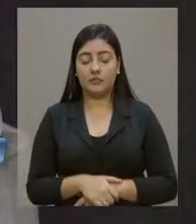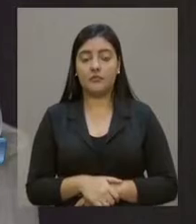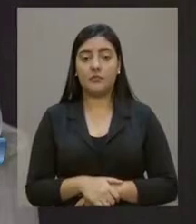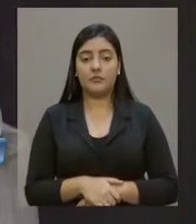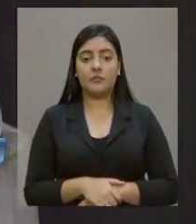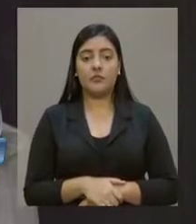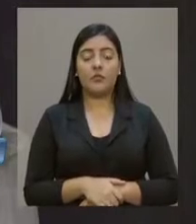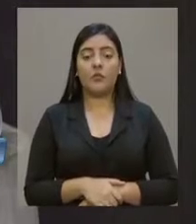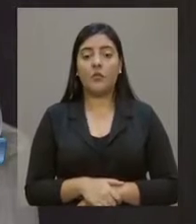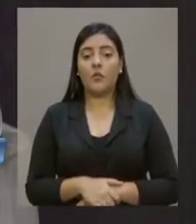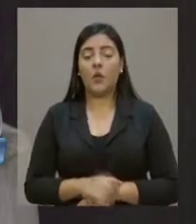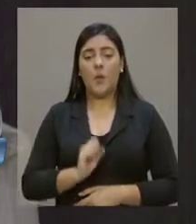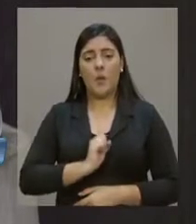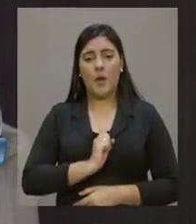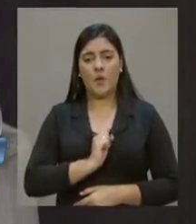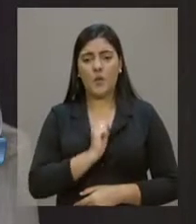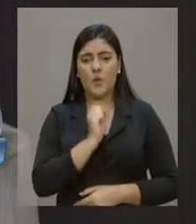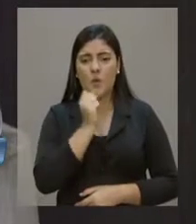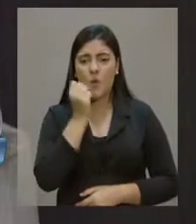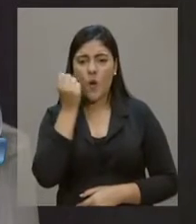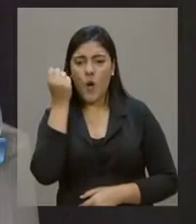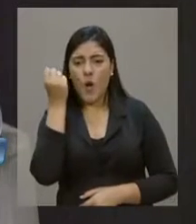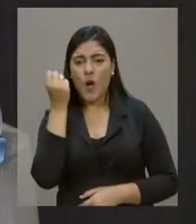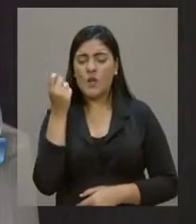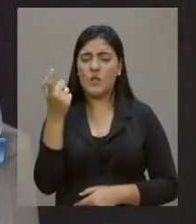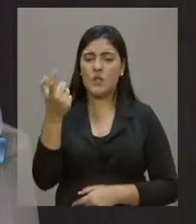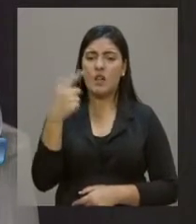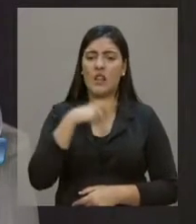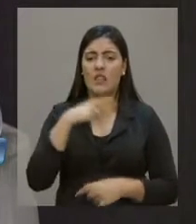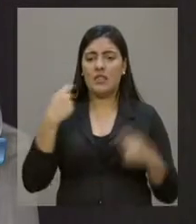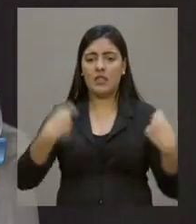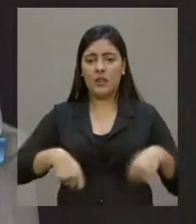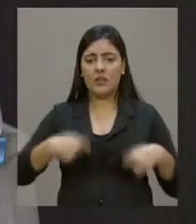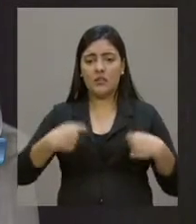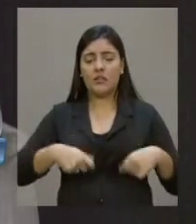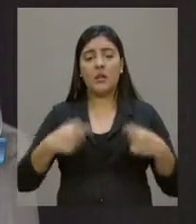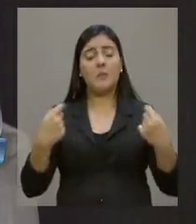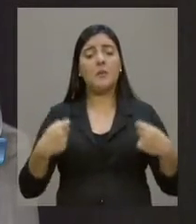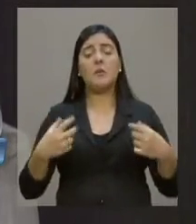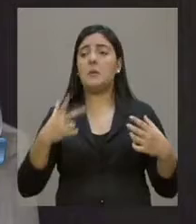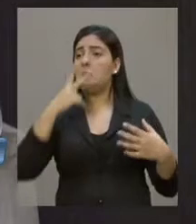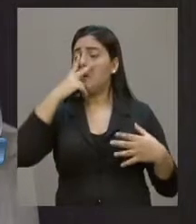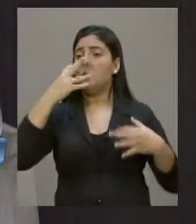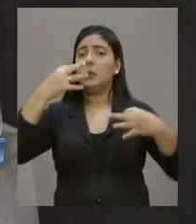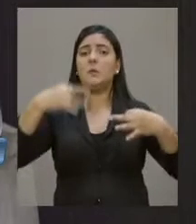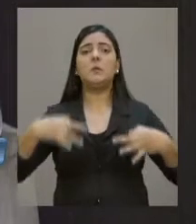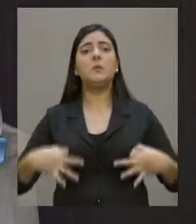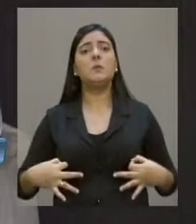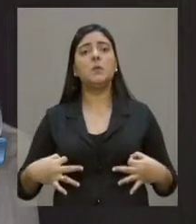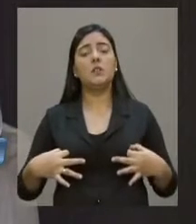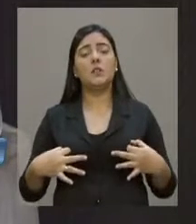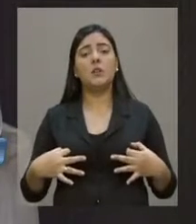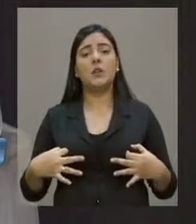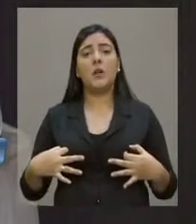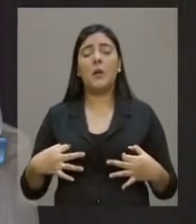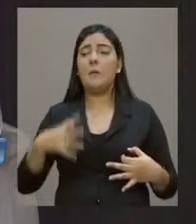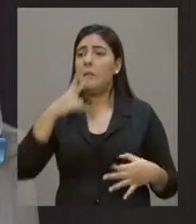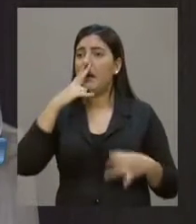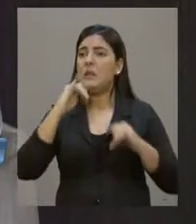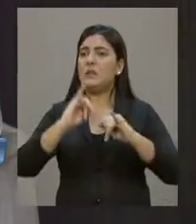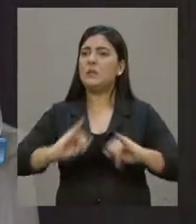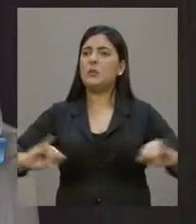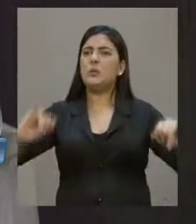exclusivamente pelo ódio, pelo polemismo conservador, pela necessidade de manter acesa a chama da